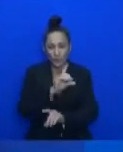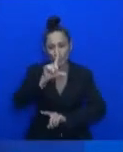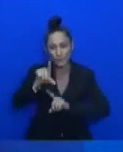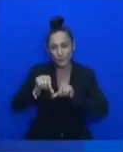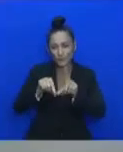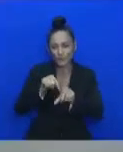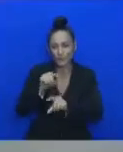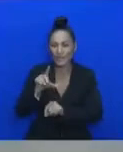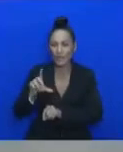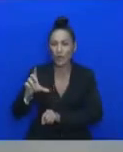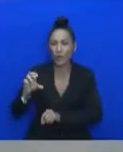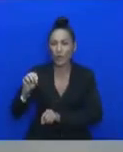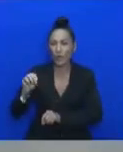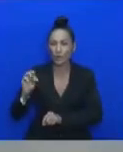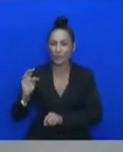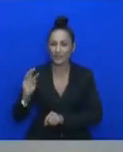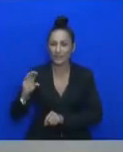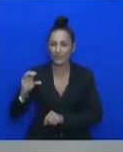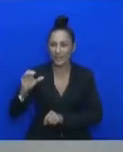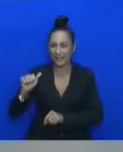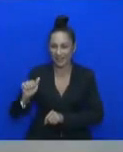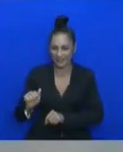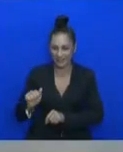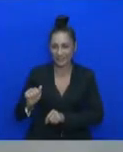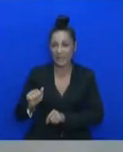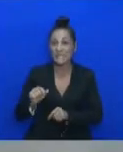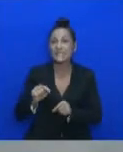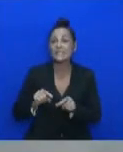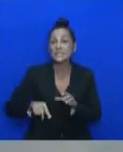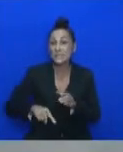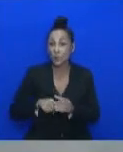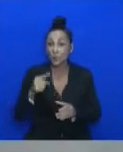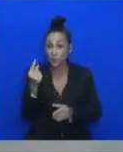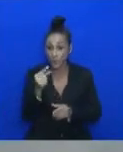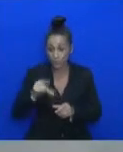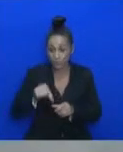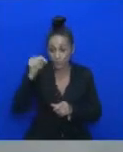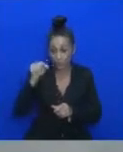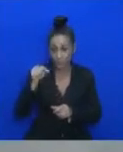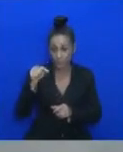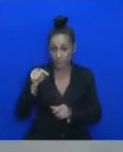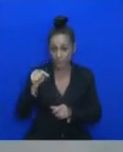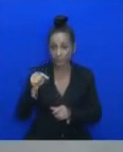para o sorteio da Loteca. Lembrando que se sair o número 1,